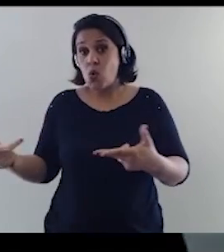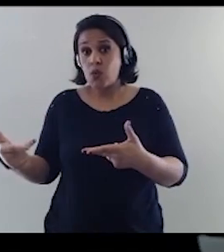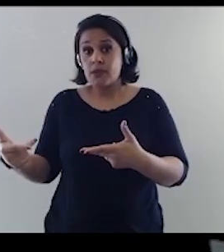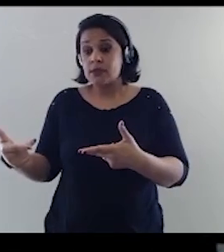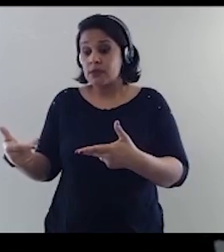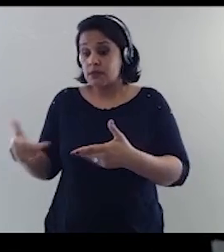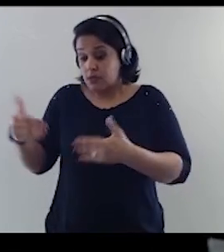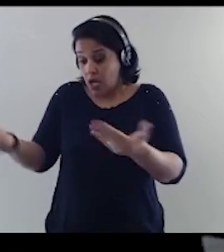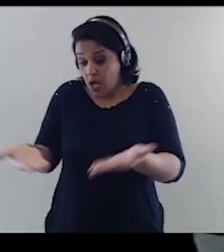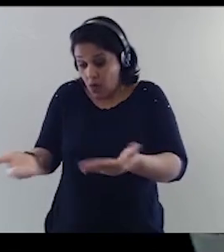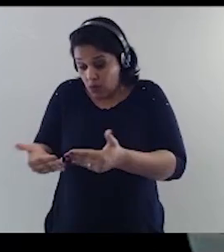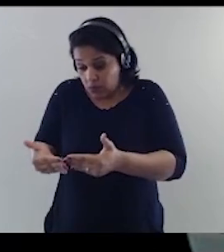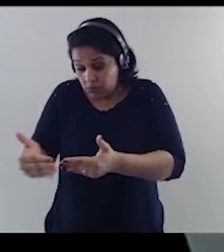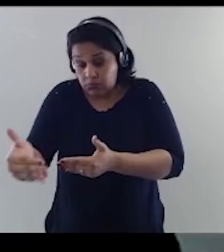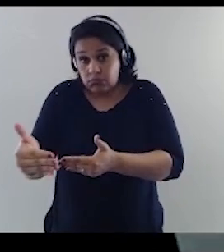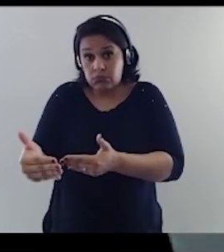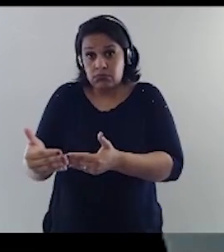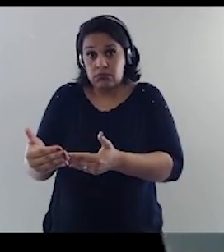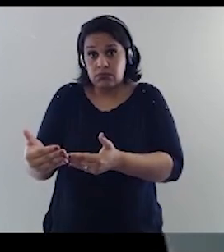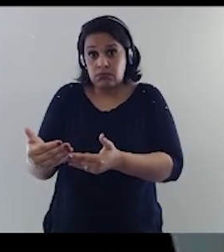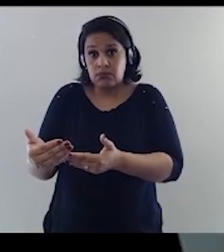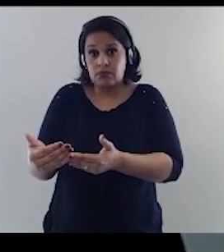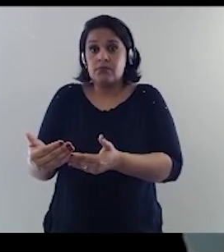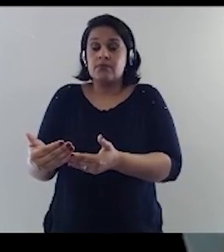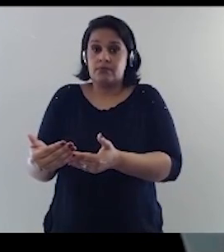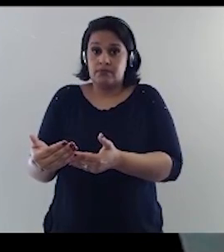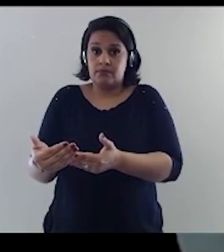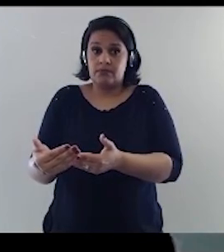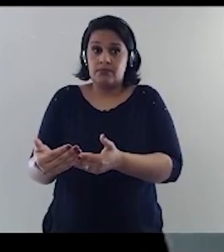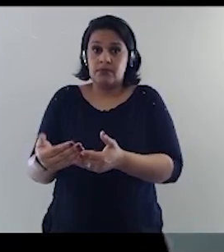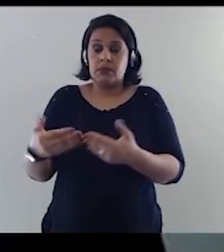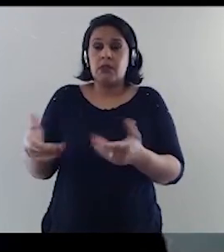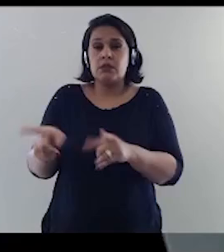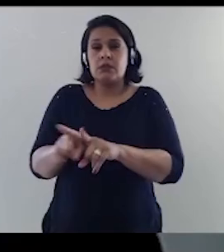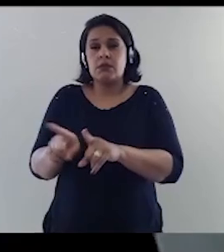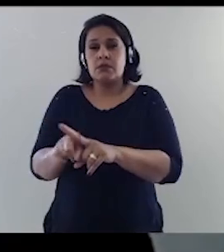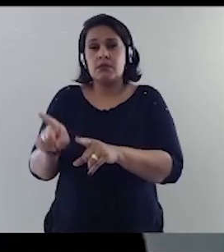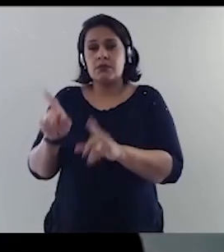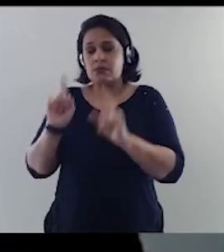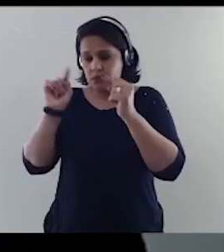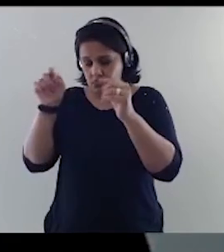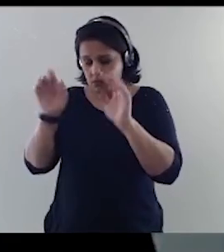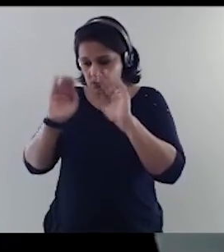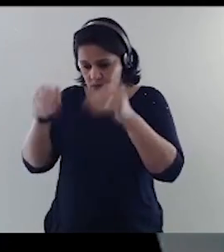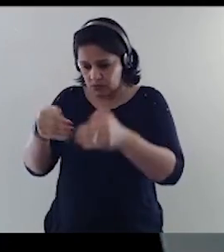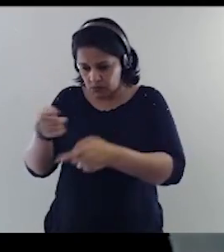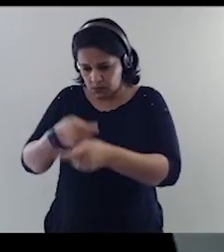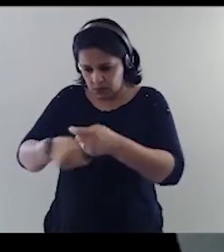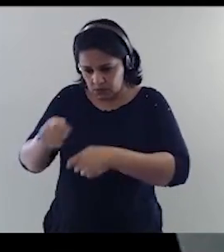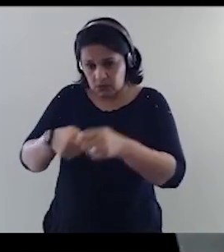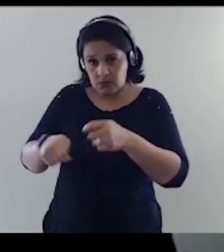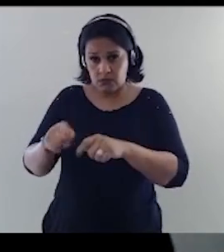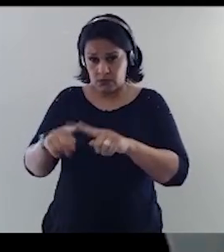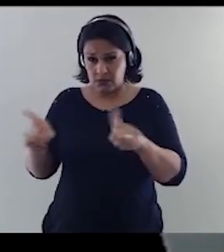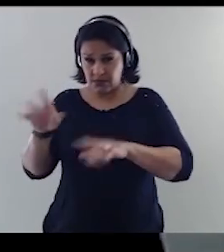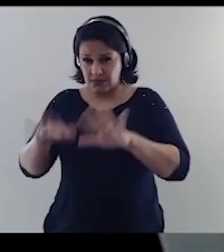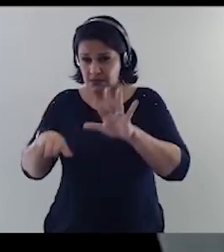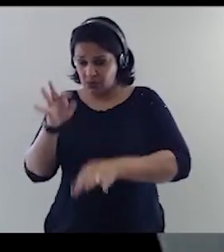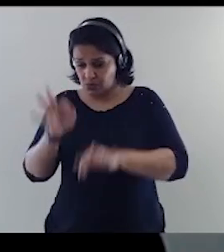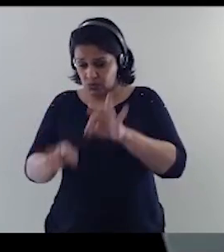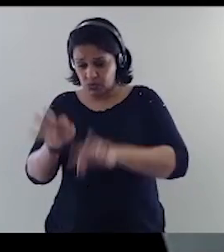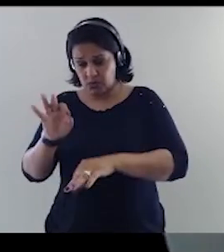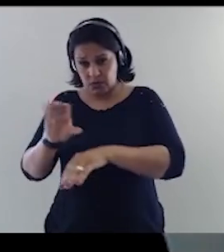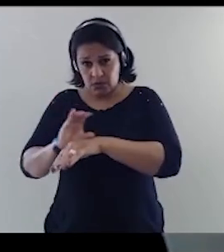de situações muito pontuais, sobretudo de natureza económica, em que nem sempre a Justiça Constitucional é